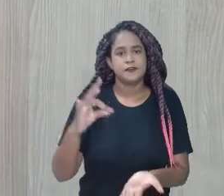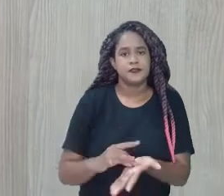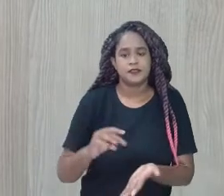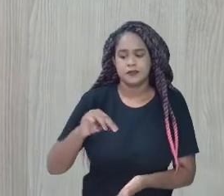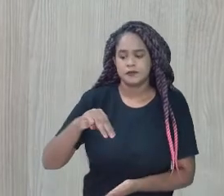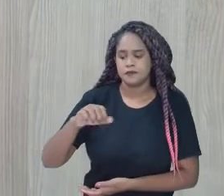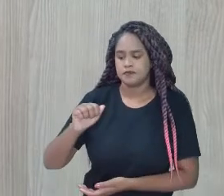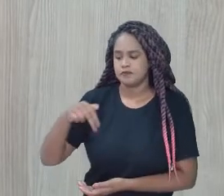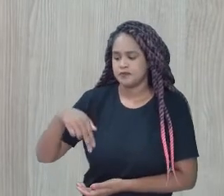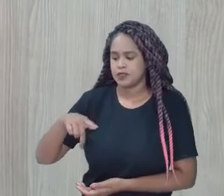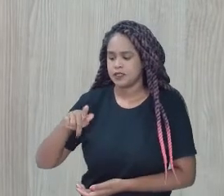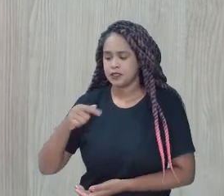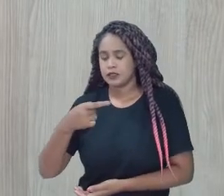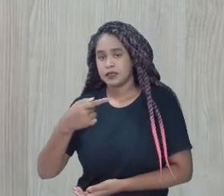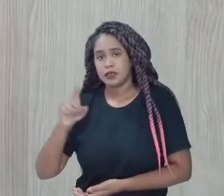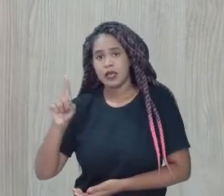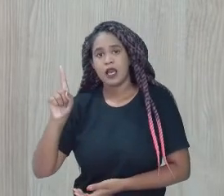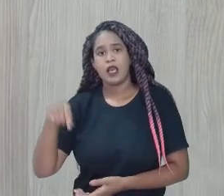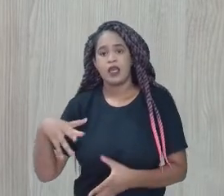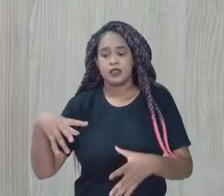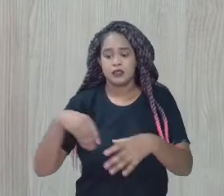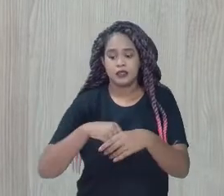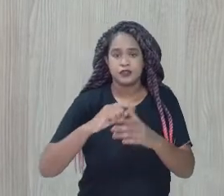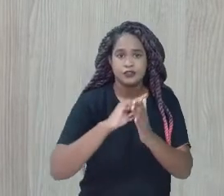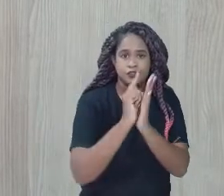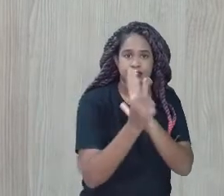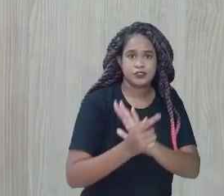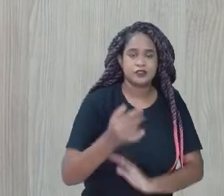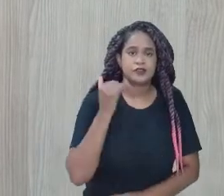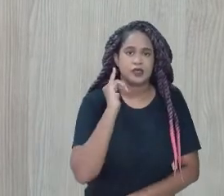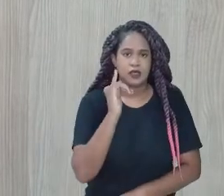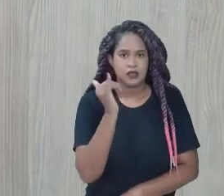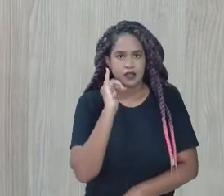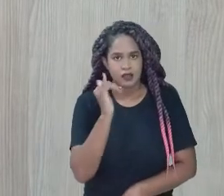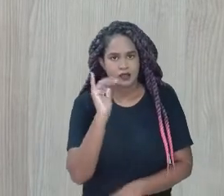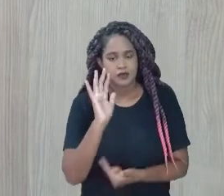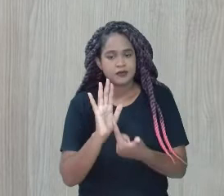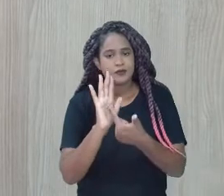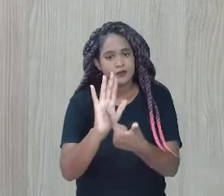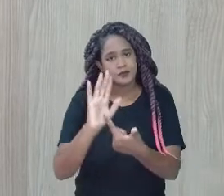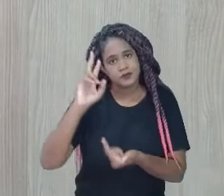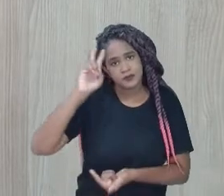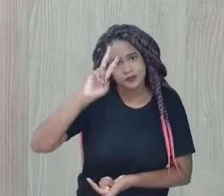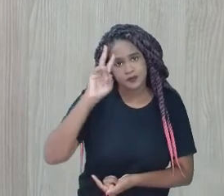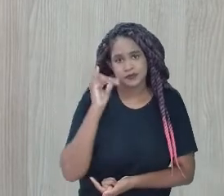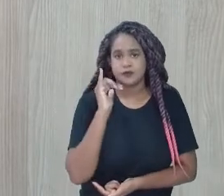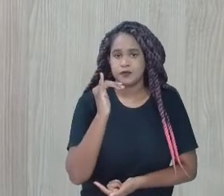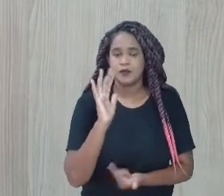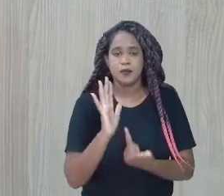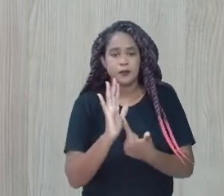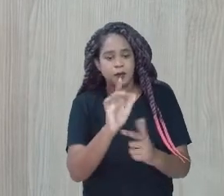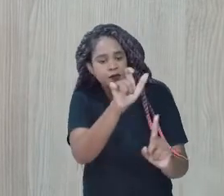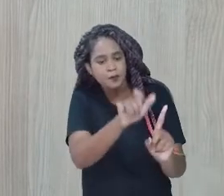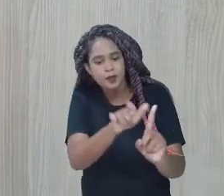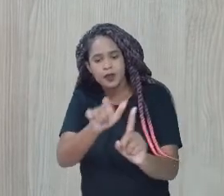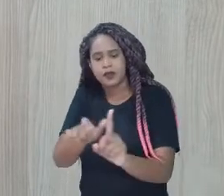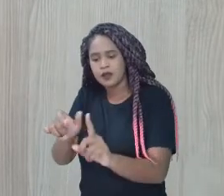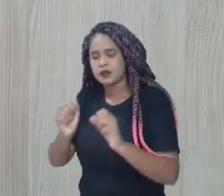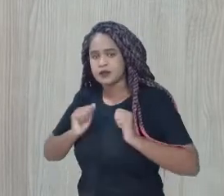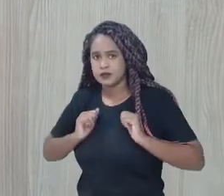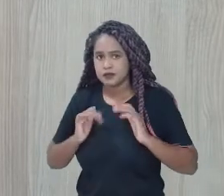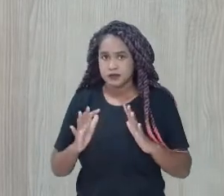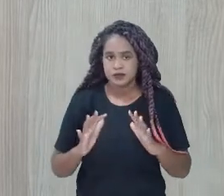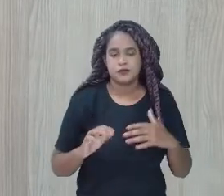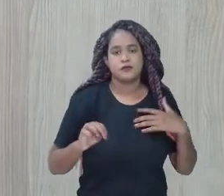como as histórias em quadrinhos, eles estão aí dentro desse gênero que narram uma história através de ações das personagens. Mesmo quando